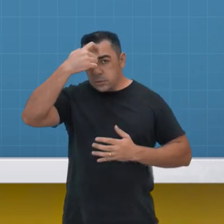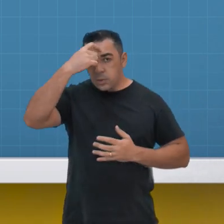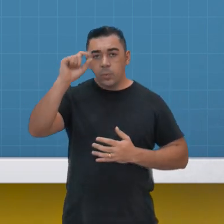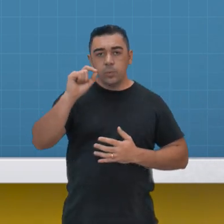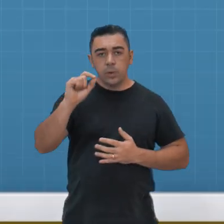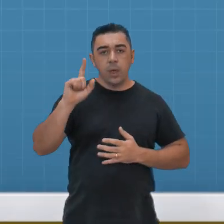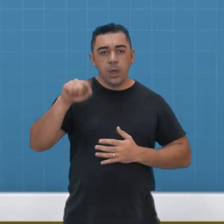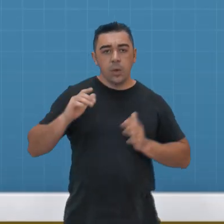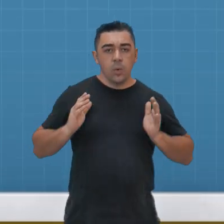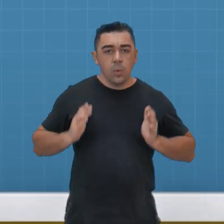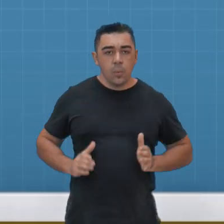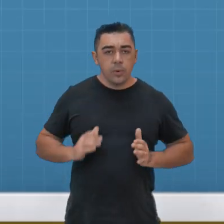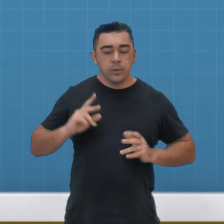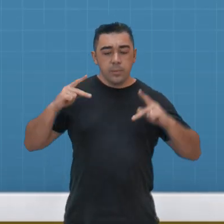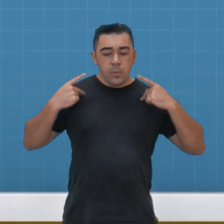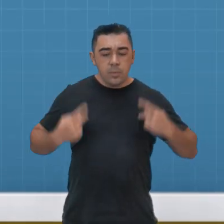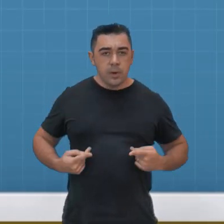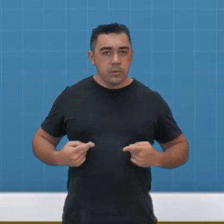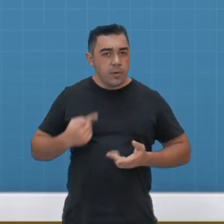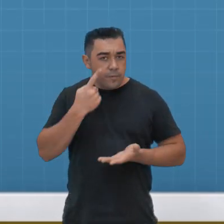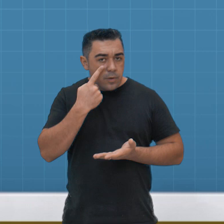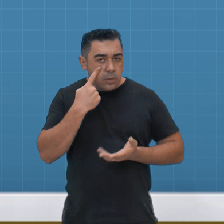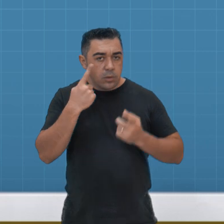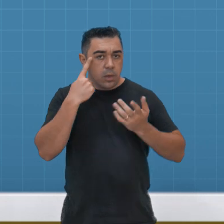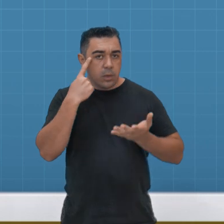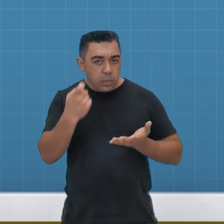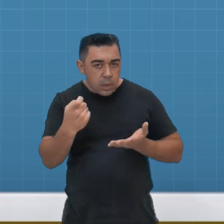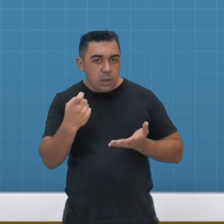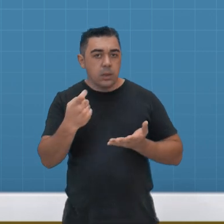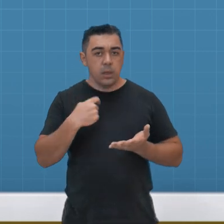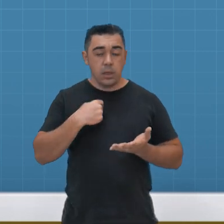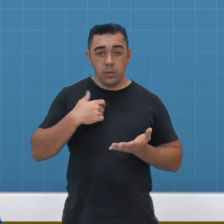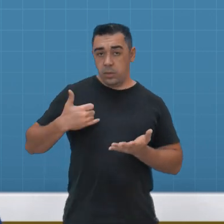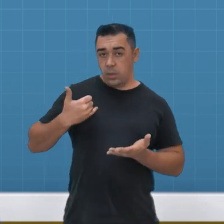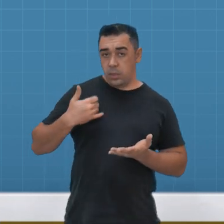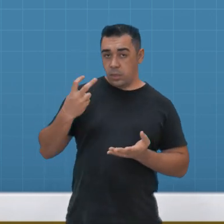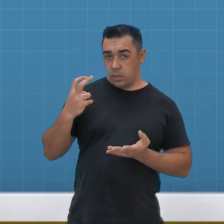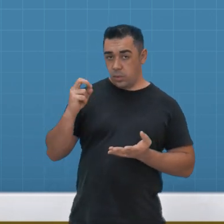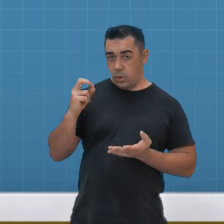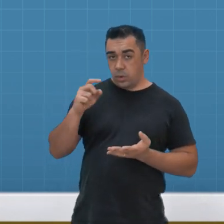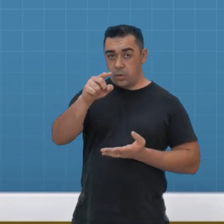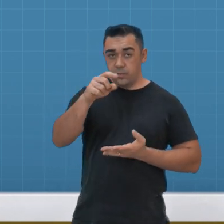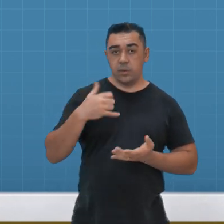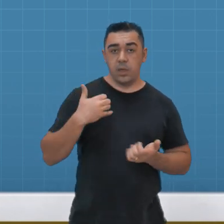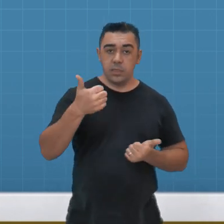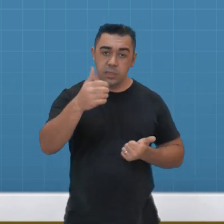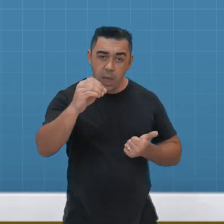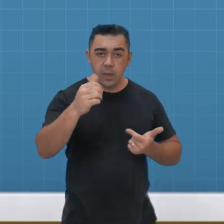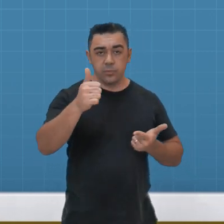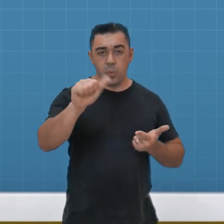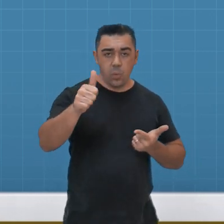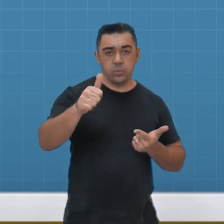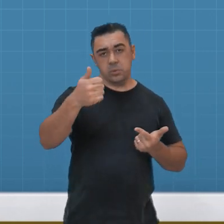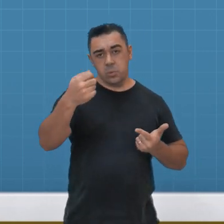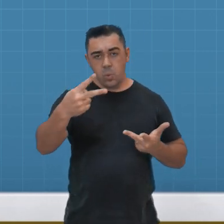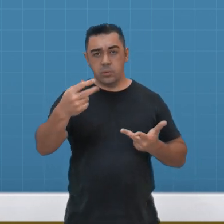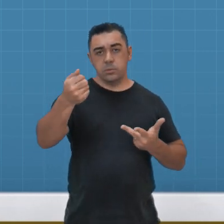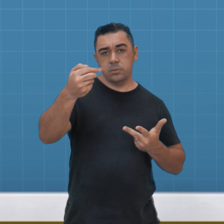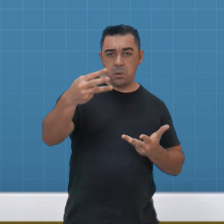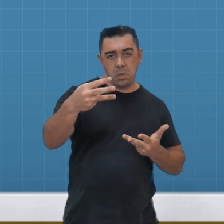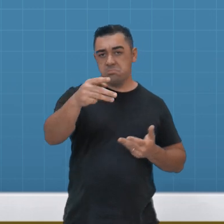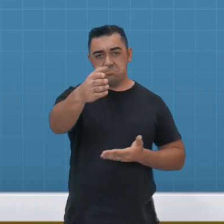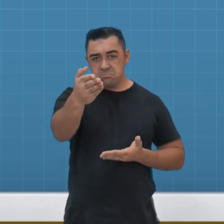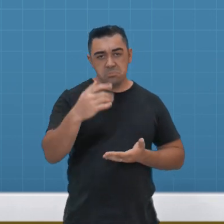comportamento humano. Você veja que coisa interessante. Eu tenho 50 anos, você tem 10, ou 11, ou